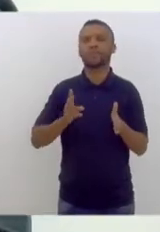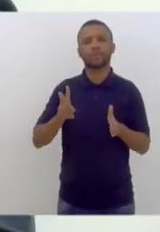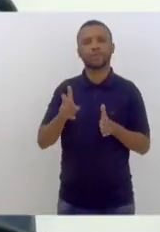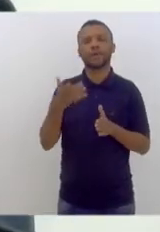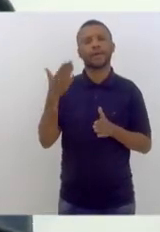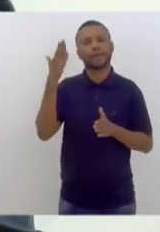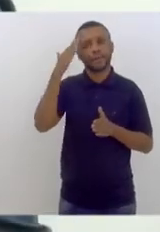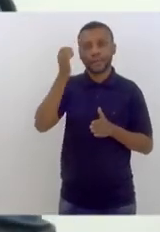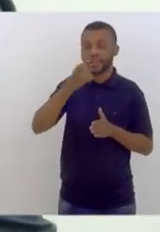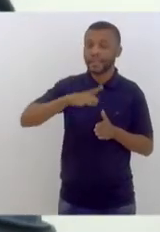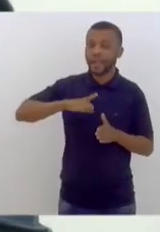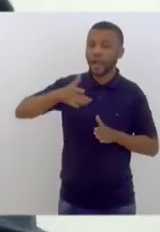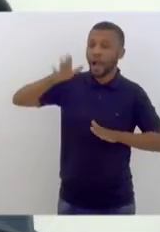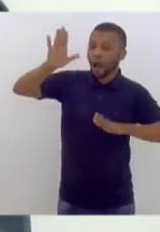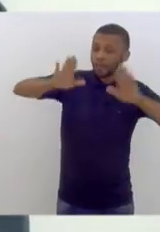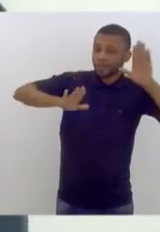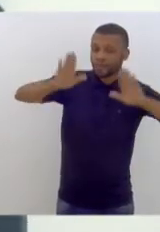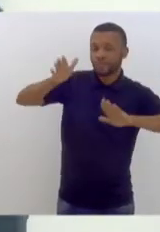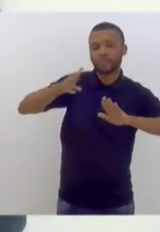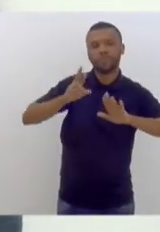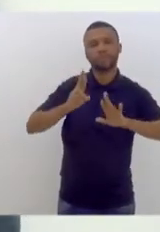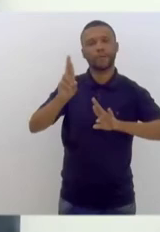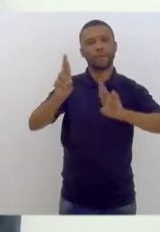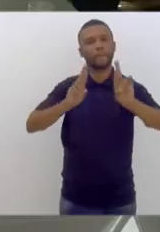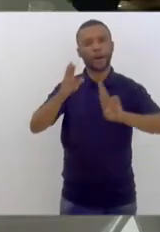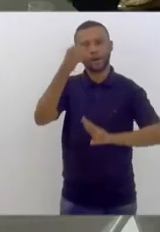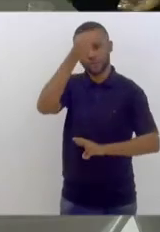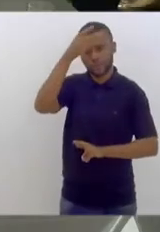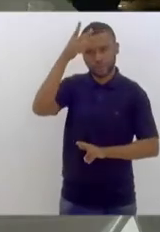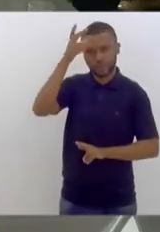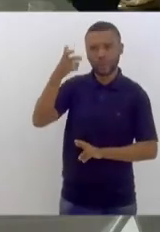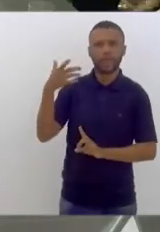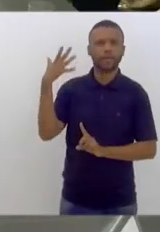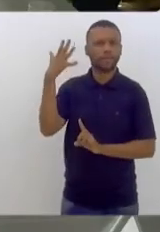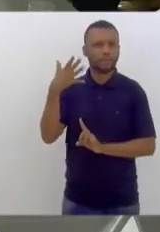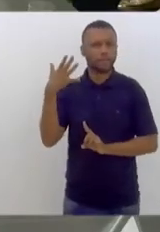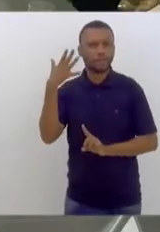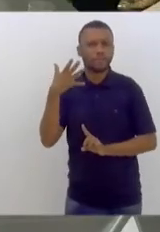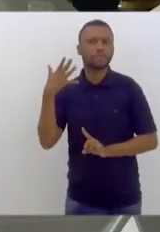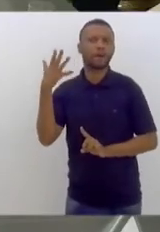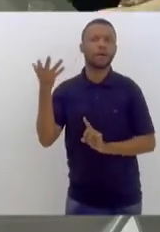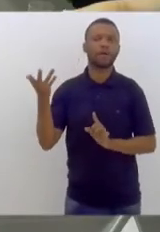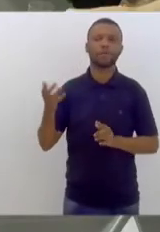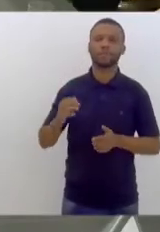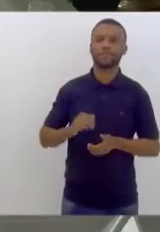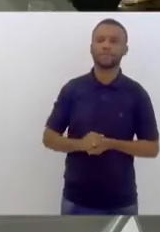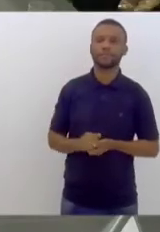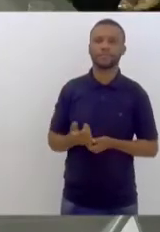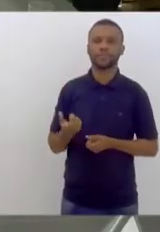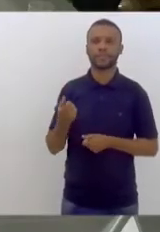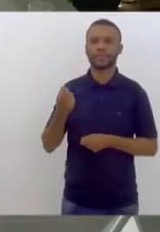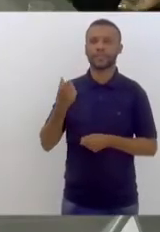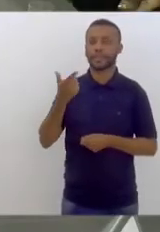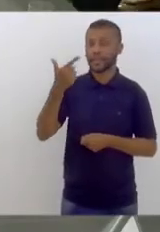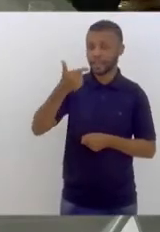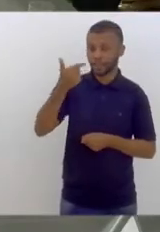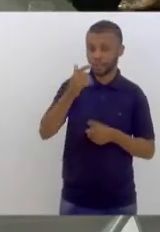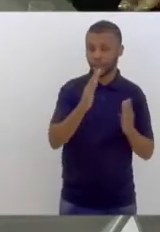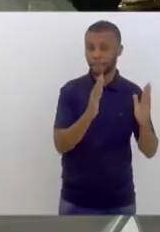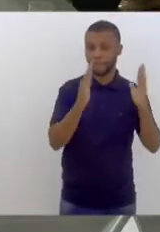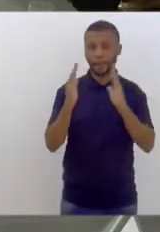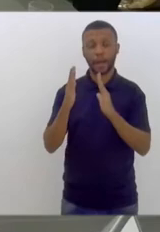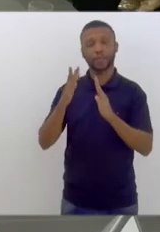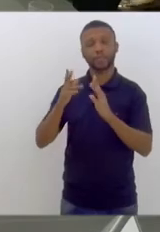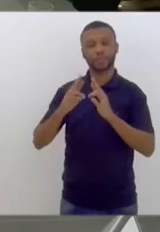de saber se tem mais alguma representação municipal aqui que queira fazer uso da palavra nessa segunda parte da